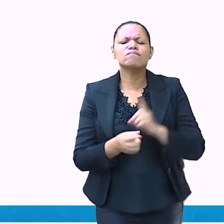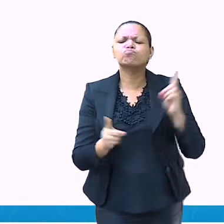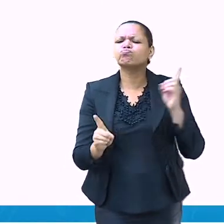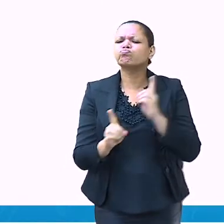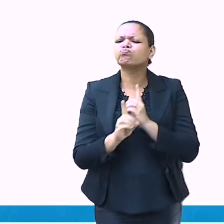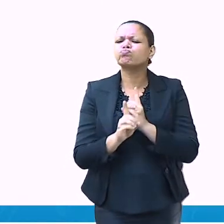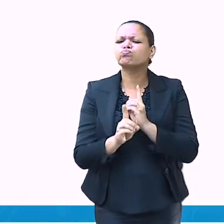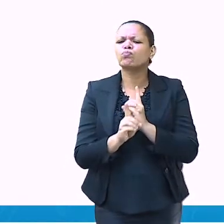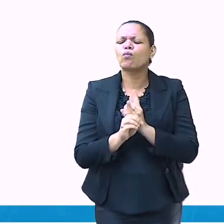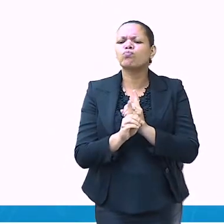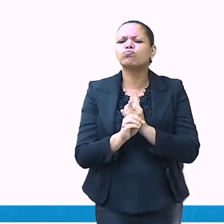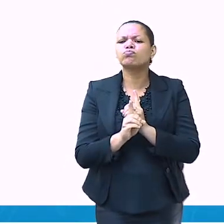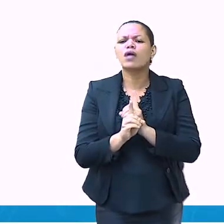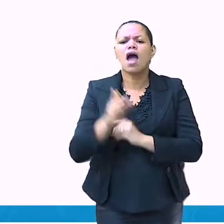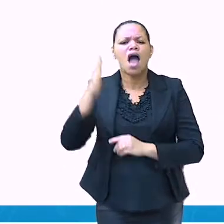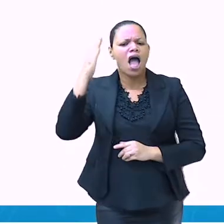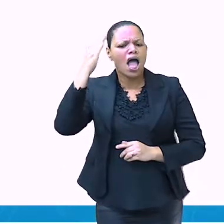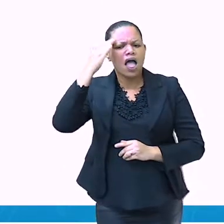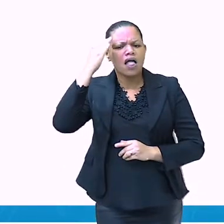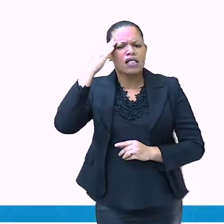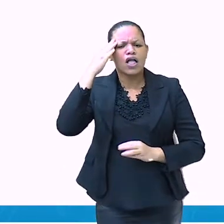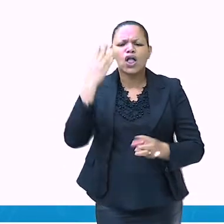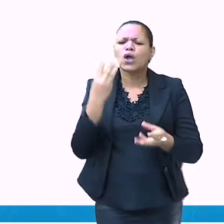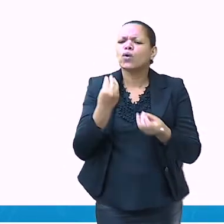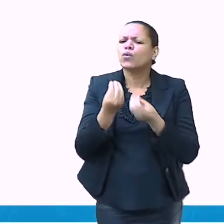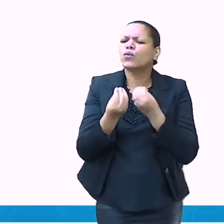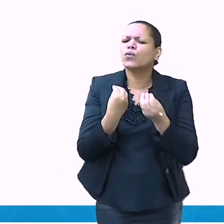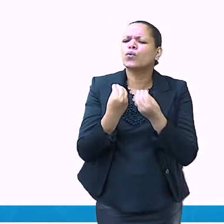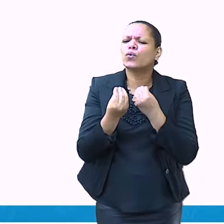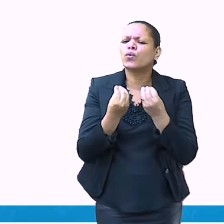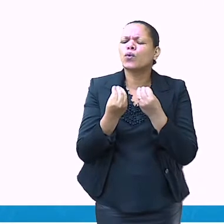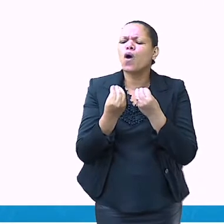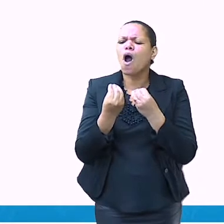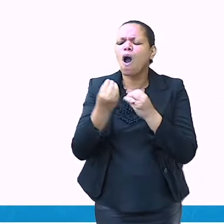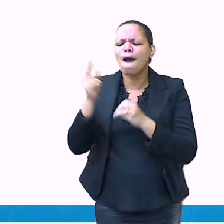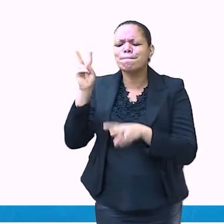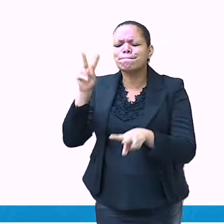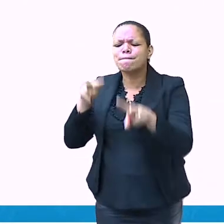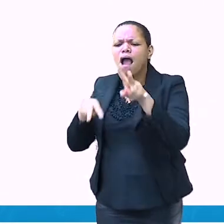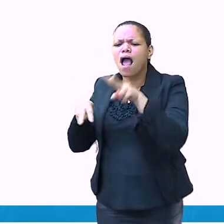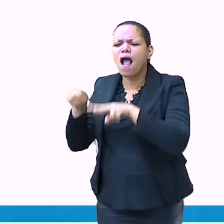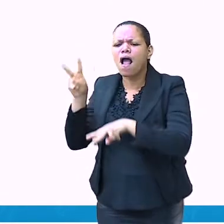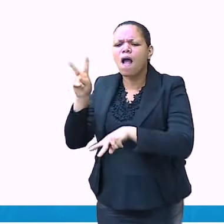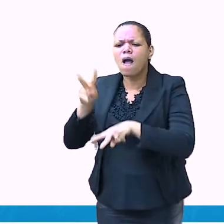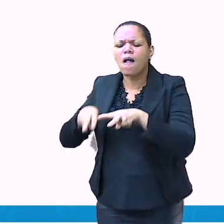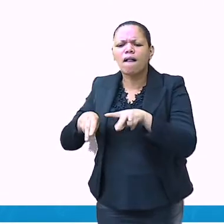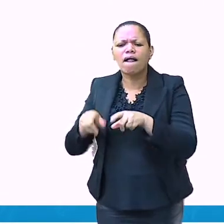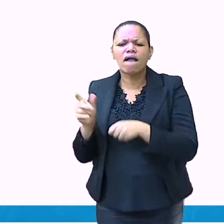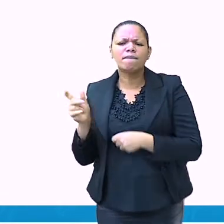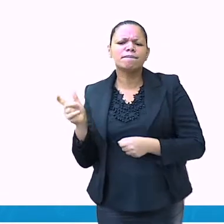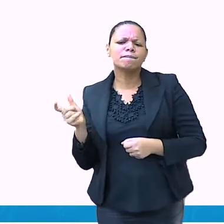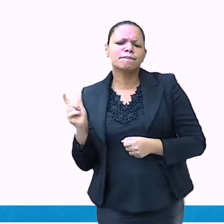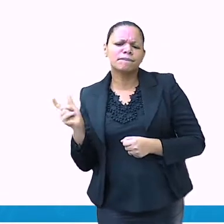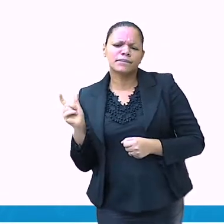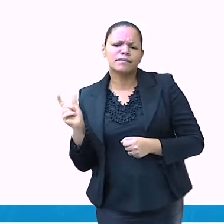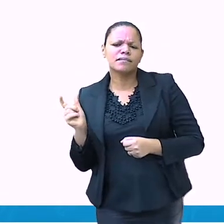que a gente às vezes fica desesperado por não entender, mas aos poucos nós vamos